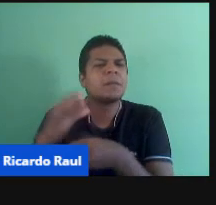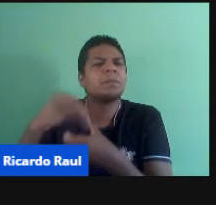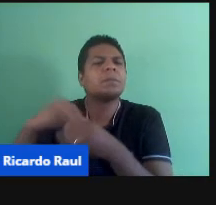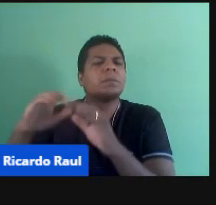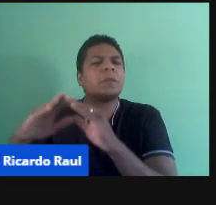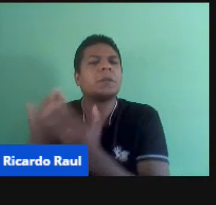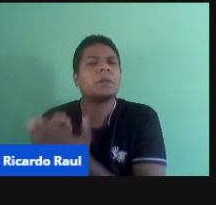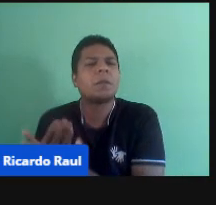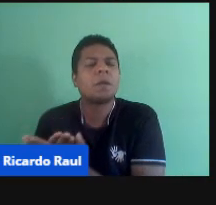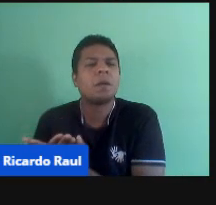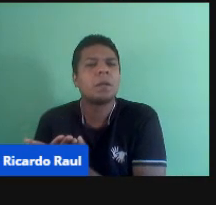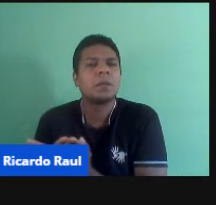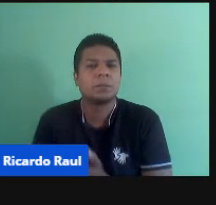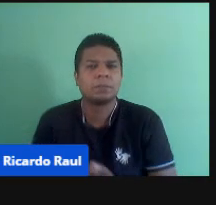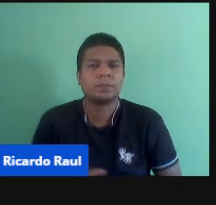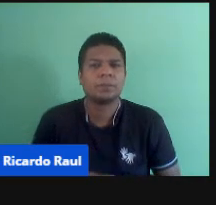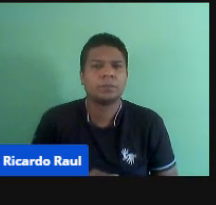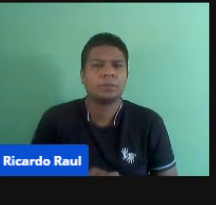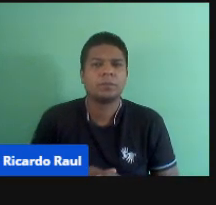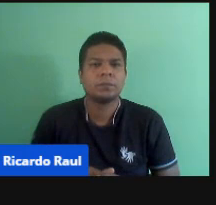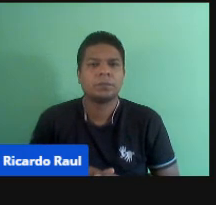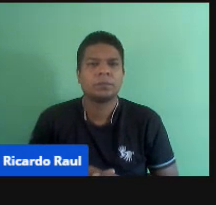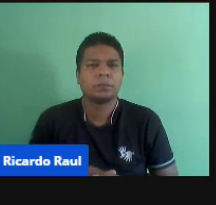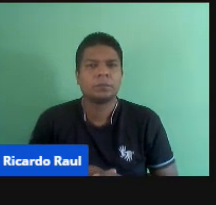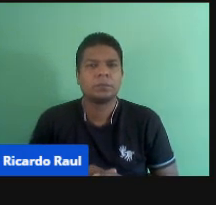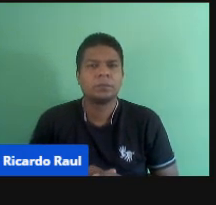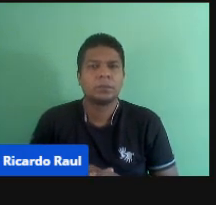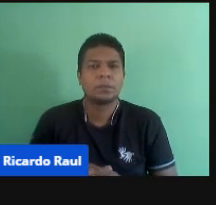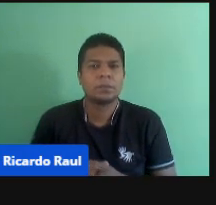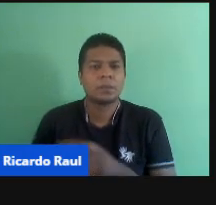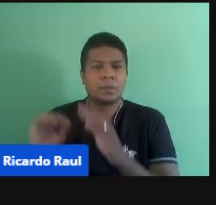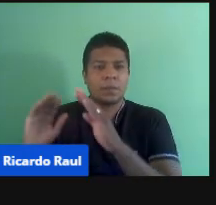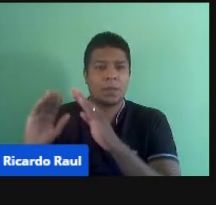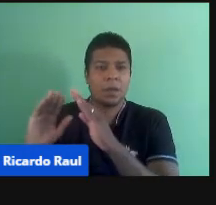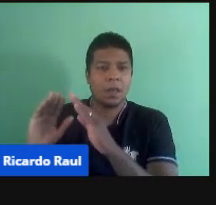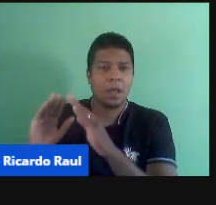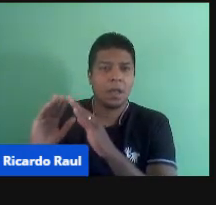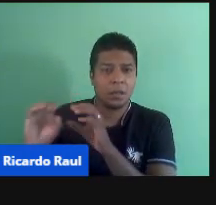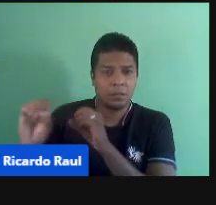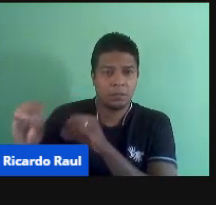né? Ah, as aulas de educação física,